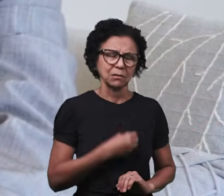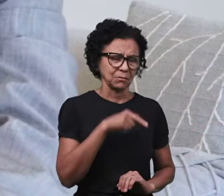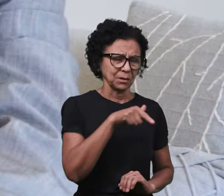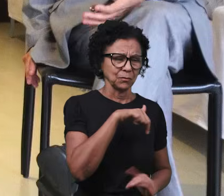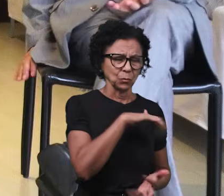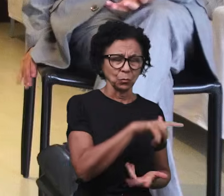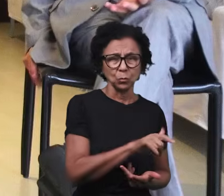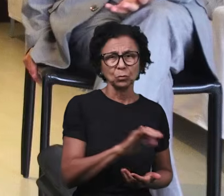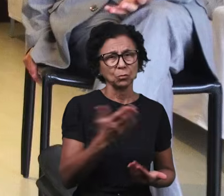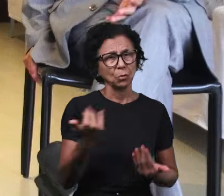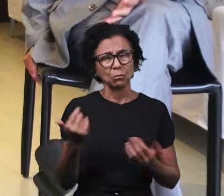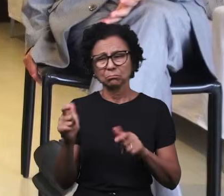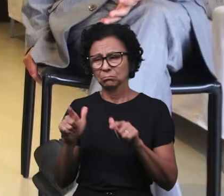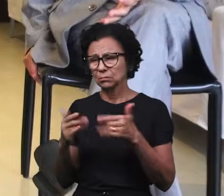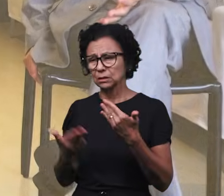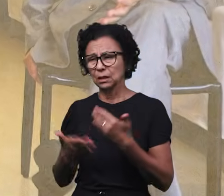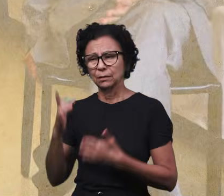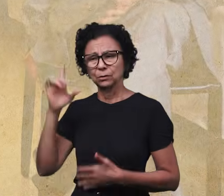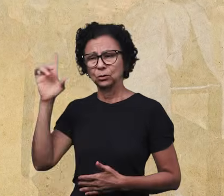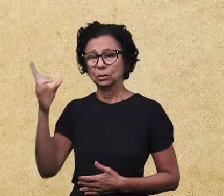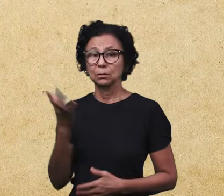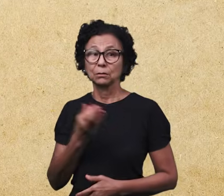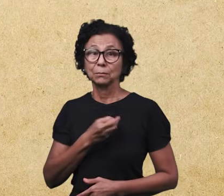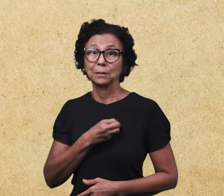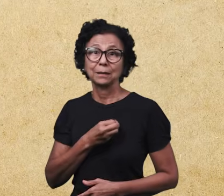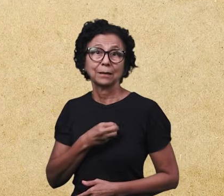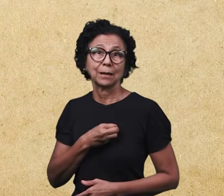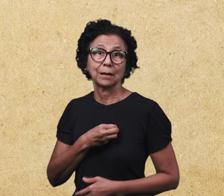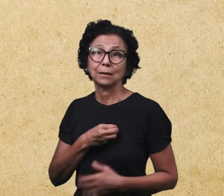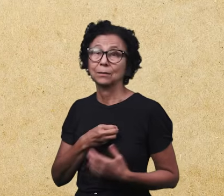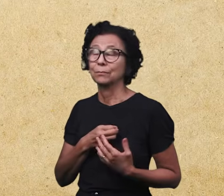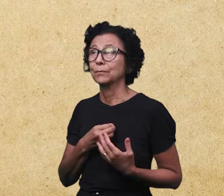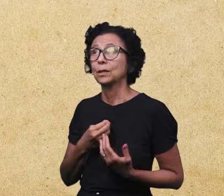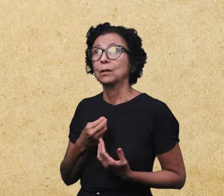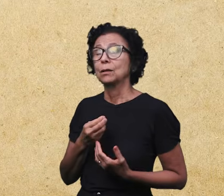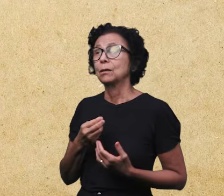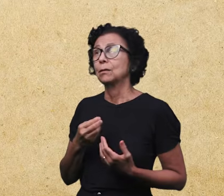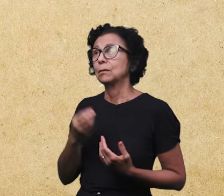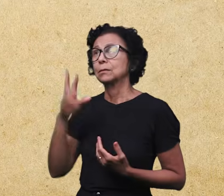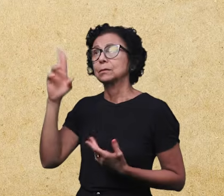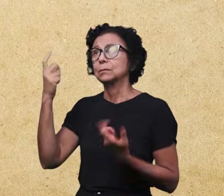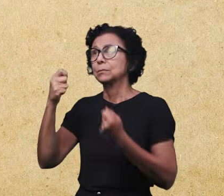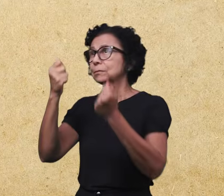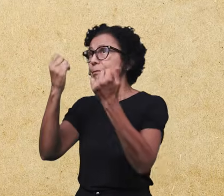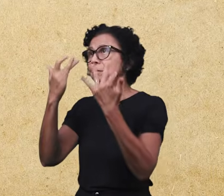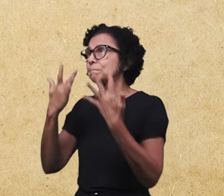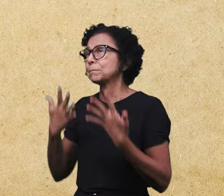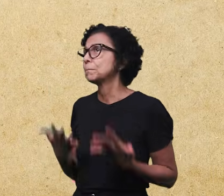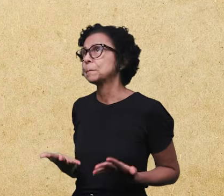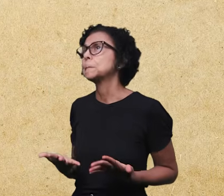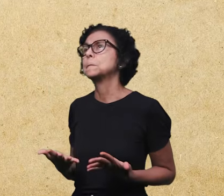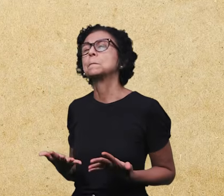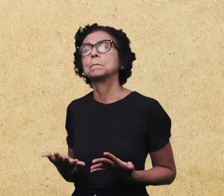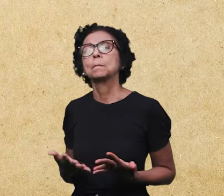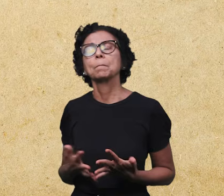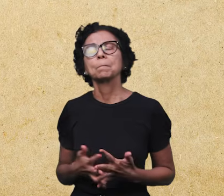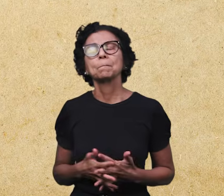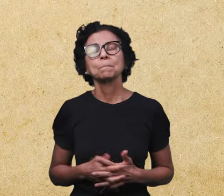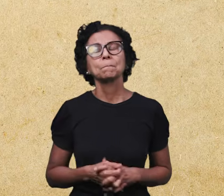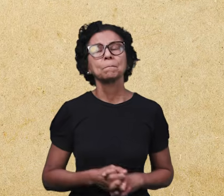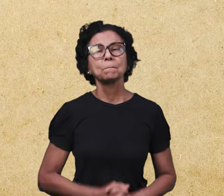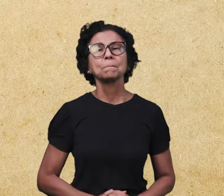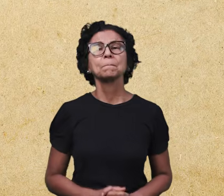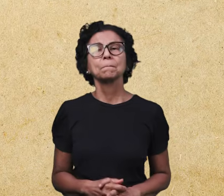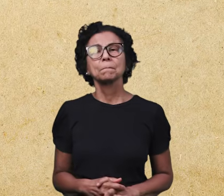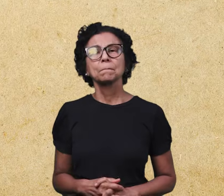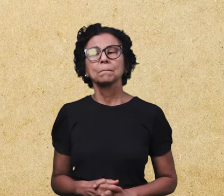condenado, né? Eu preciso do perdão. Seja uma bênção. Eu preciso de uma bênção. Então Jacó, quando faz isso, ele vai e